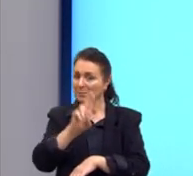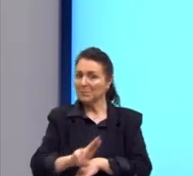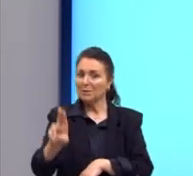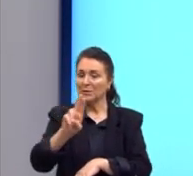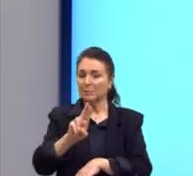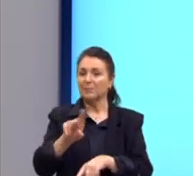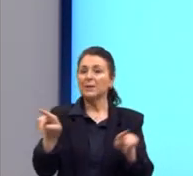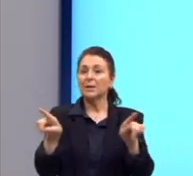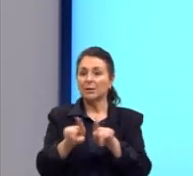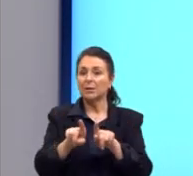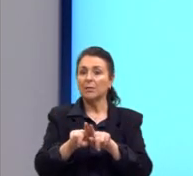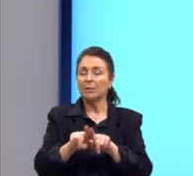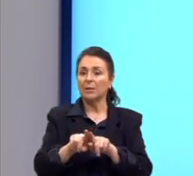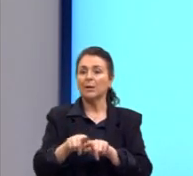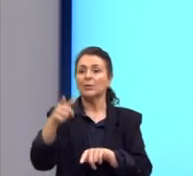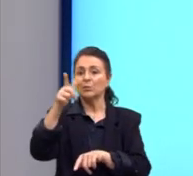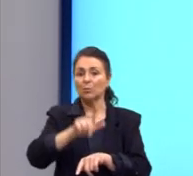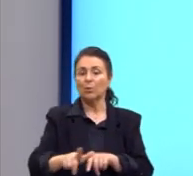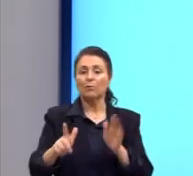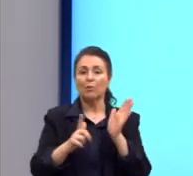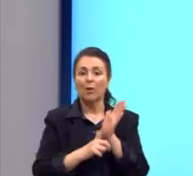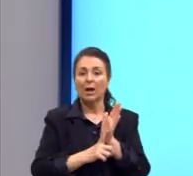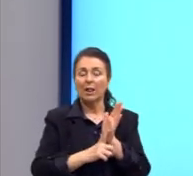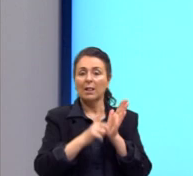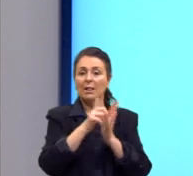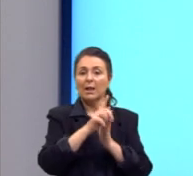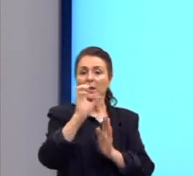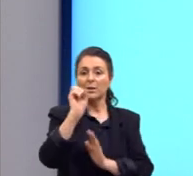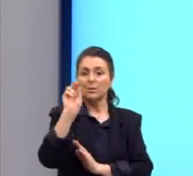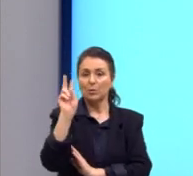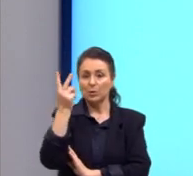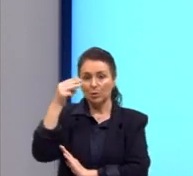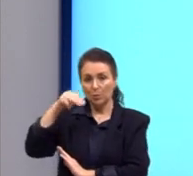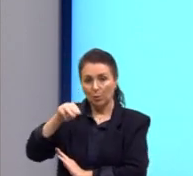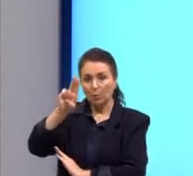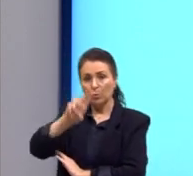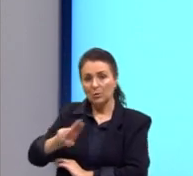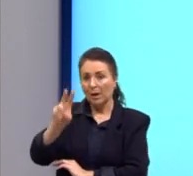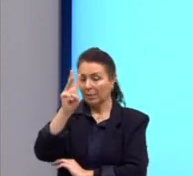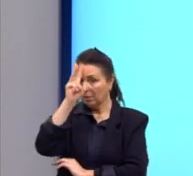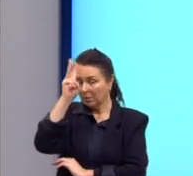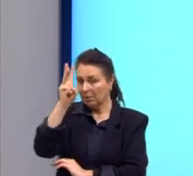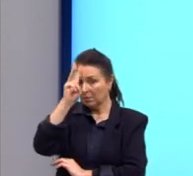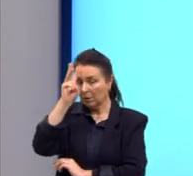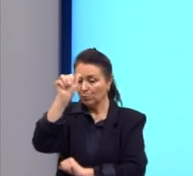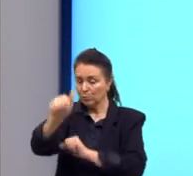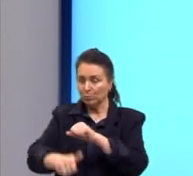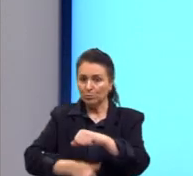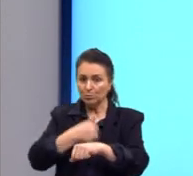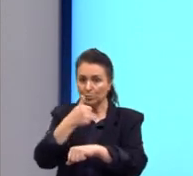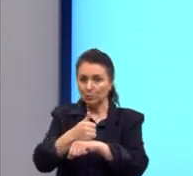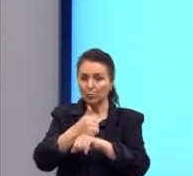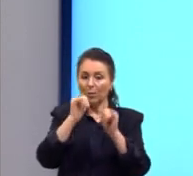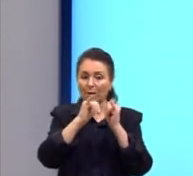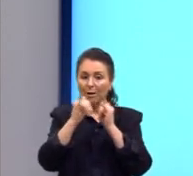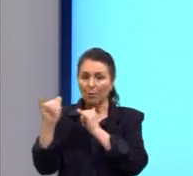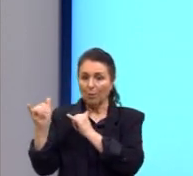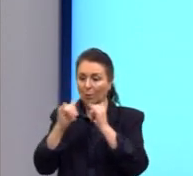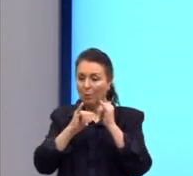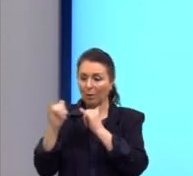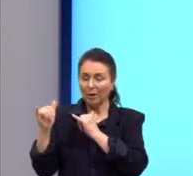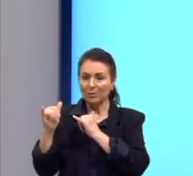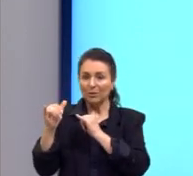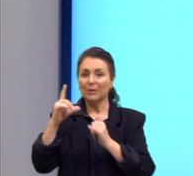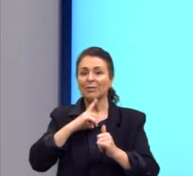último também quando a gente pega de novo aleidion mas eu invés de colocar atenção a gente substitui a corrente a